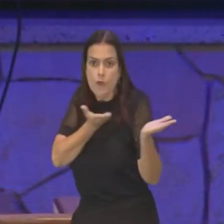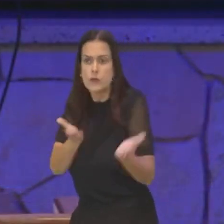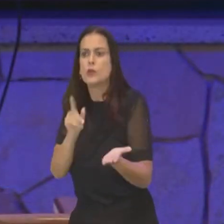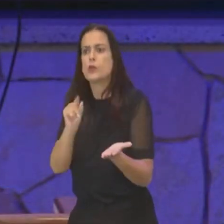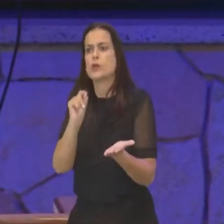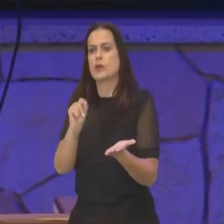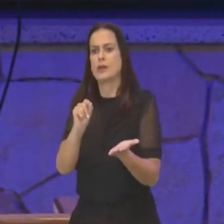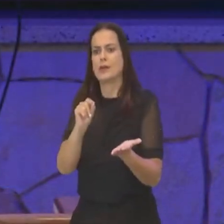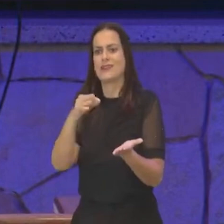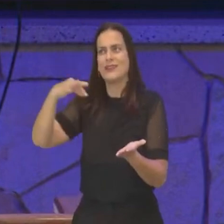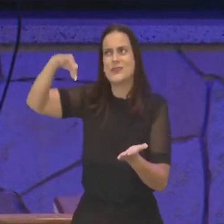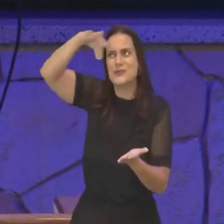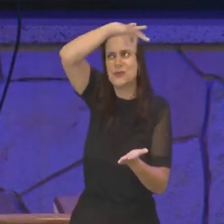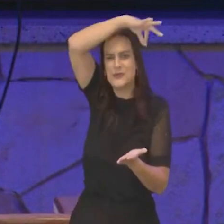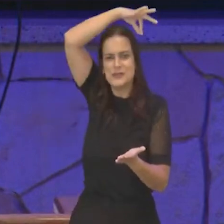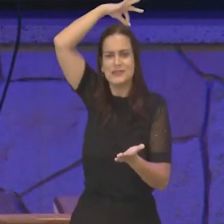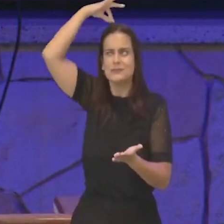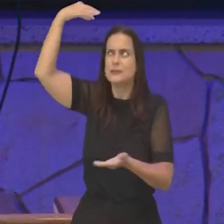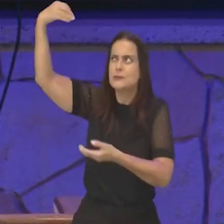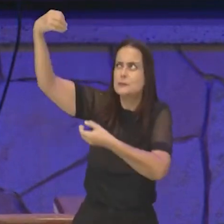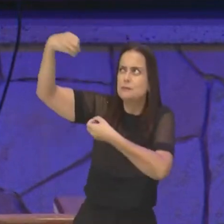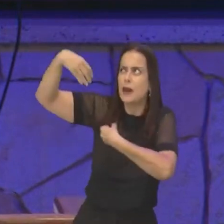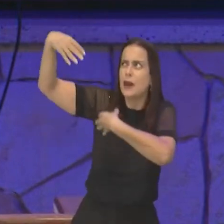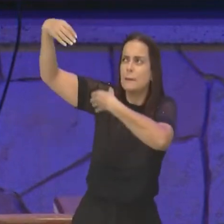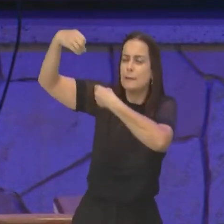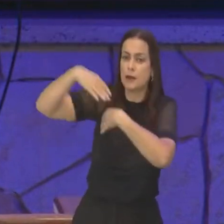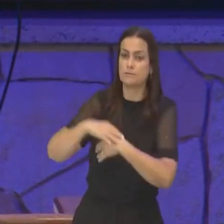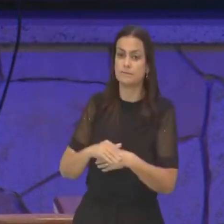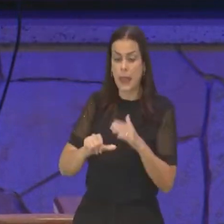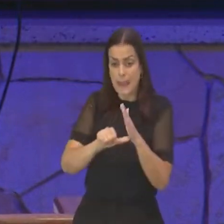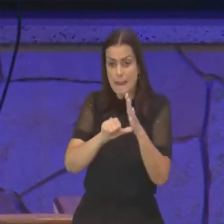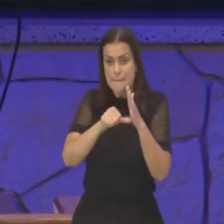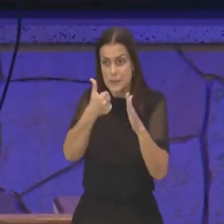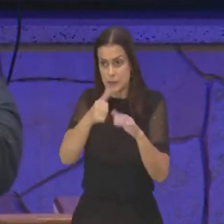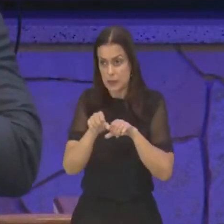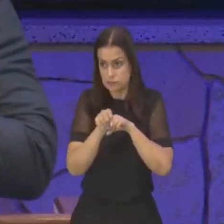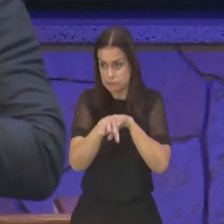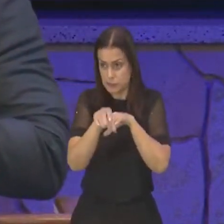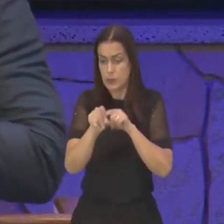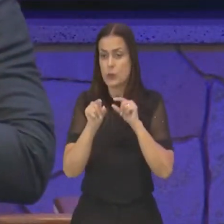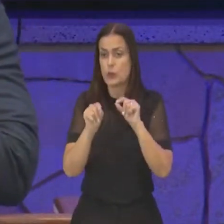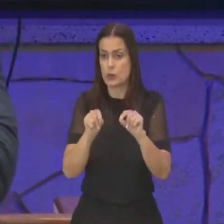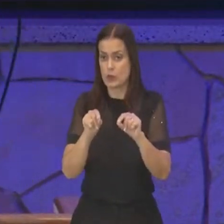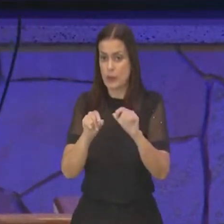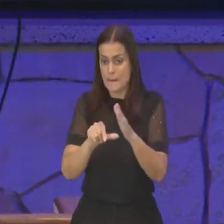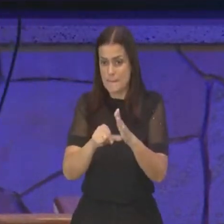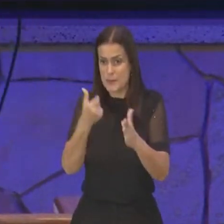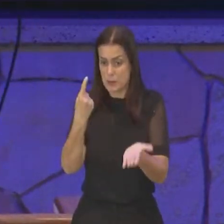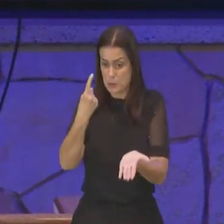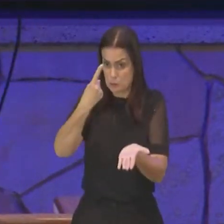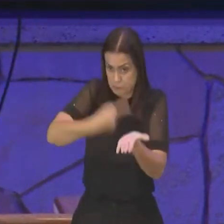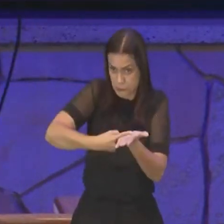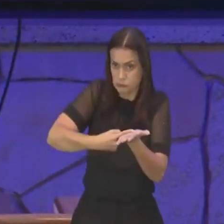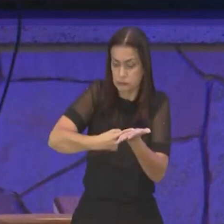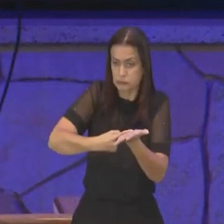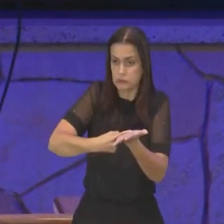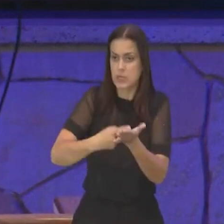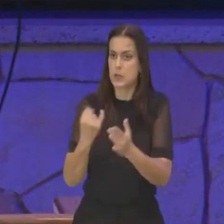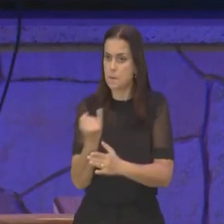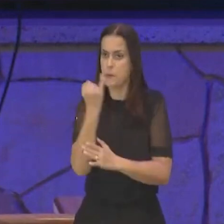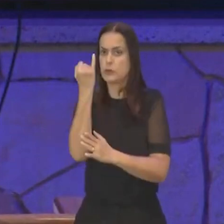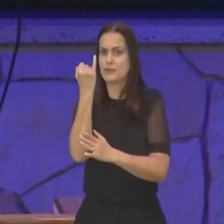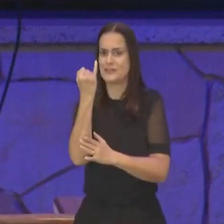seu Espírito Santo. Primeira lição que nós aprendemos, e o primeiro valor que eu quero destacar,